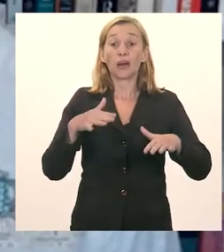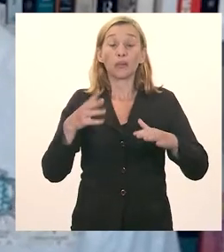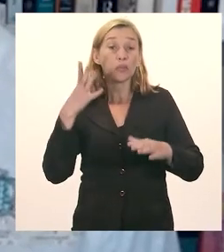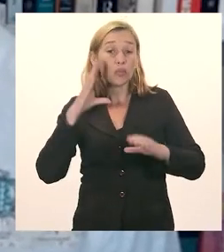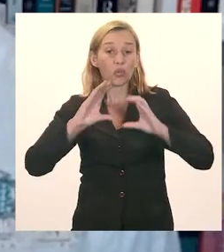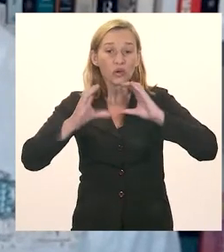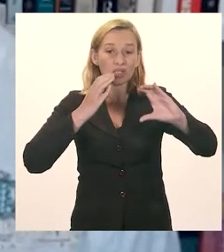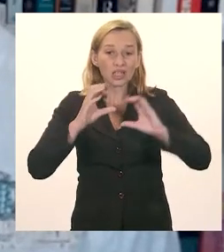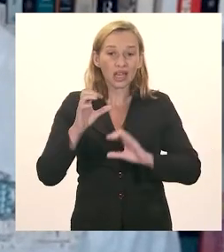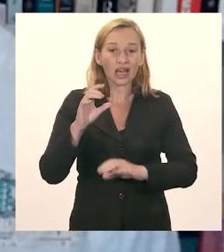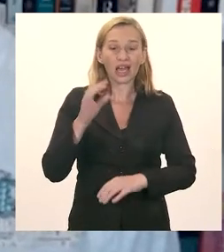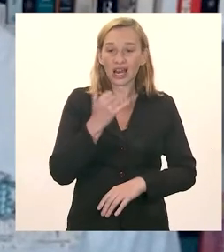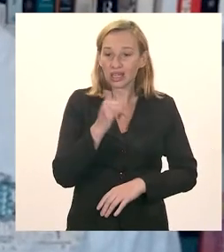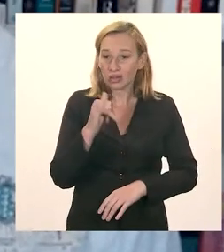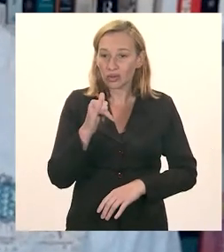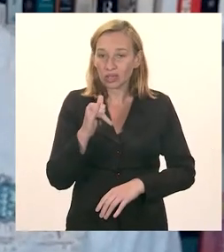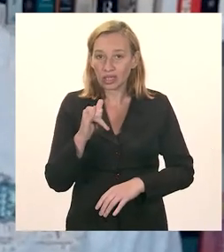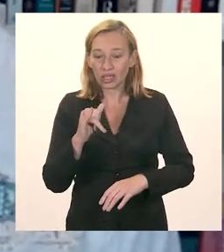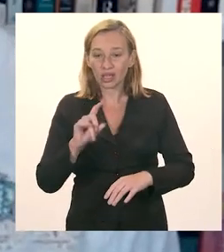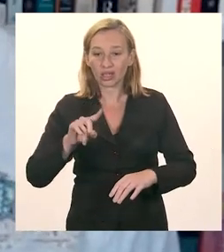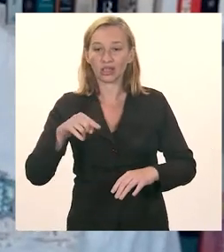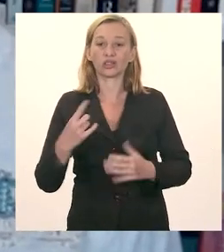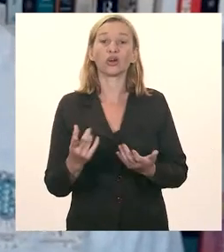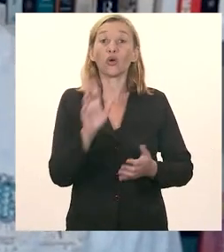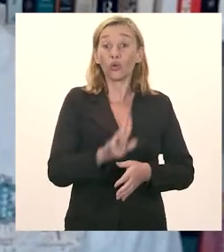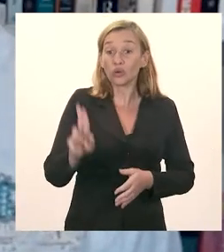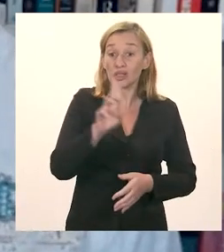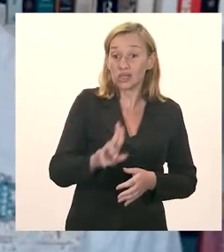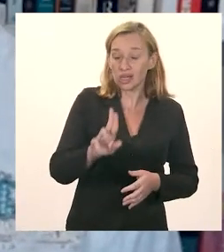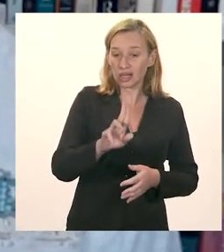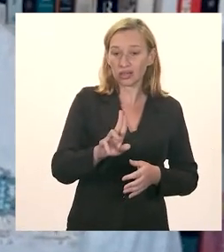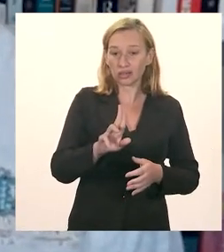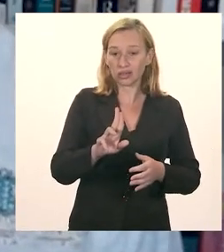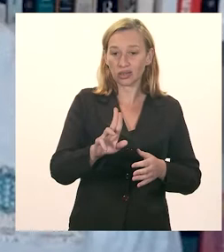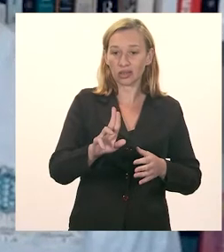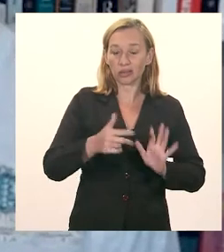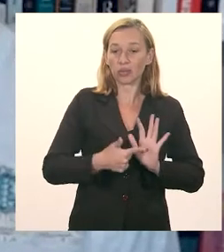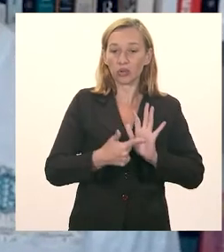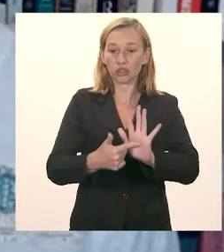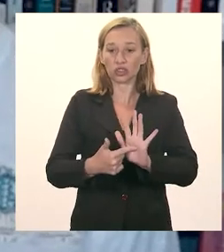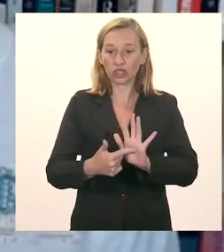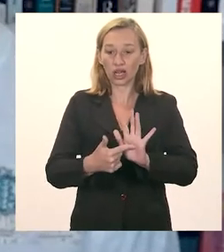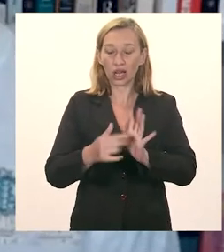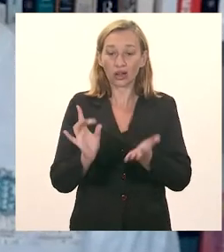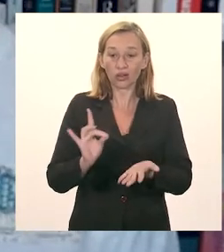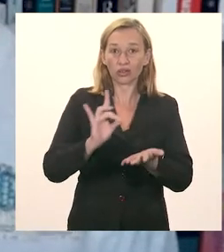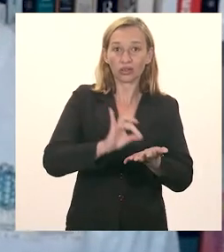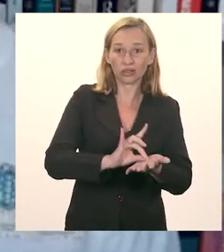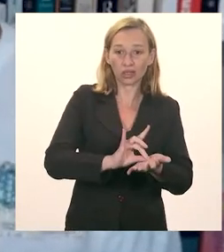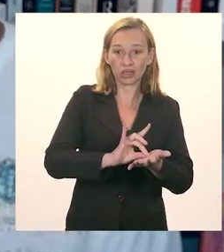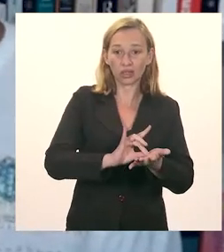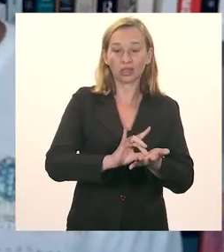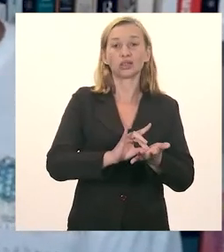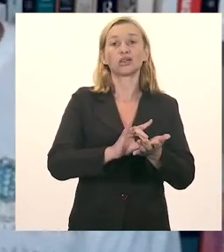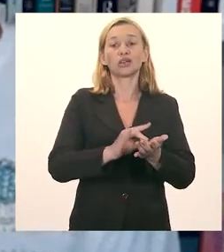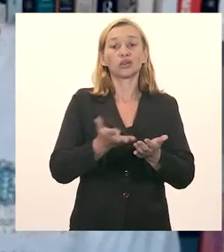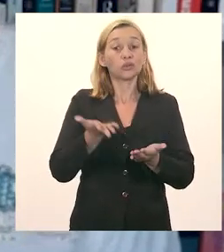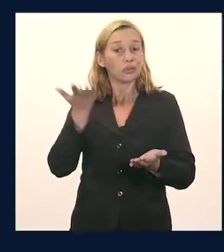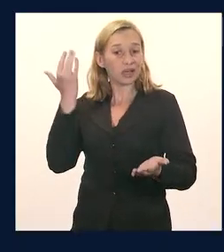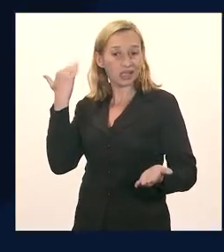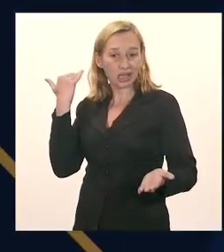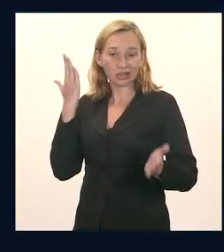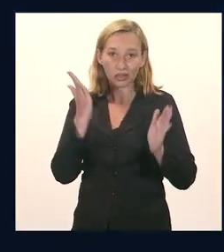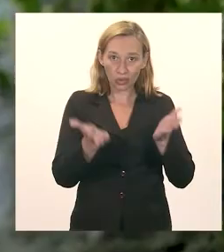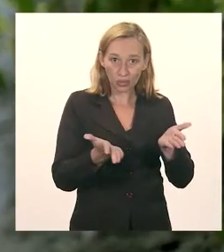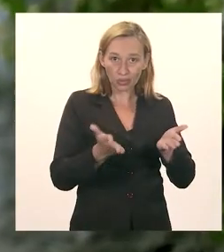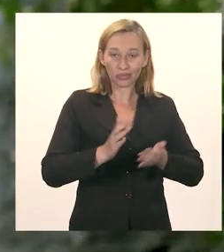eletrônica, do drum and bass e do dancehall, utilizando-a para enfatizar a atualidade da mensagem transmitida desde o